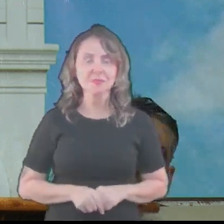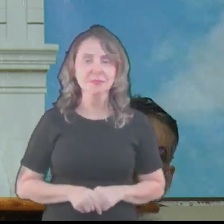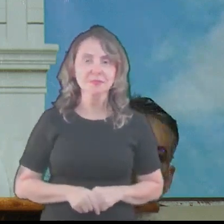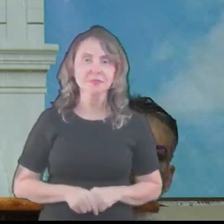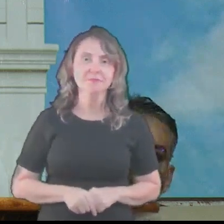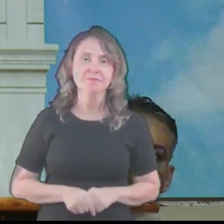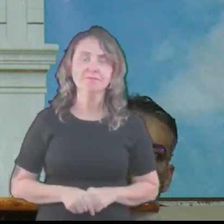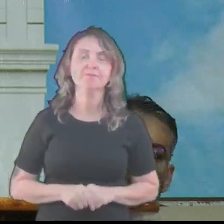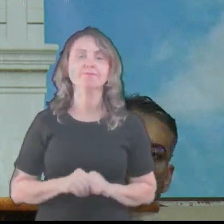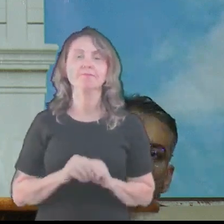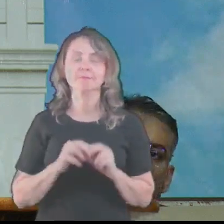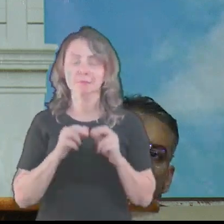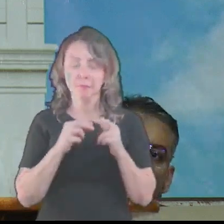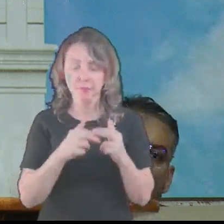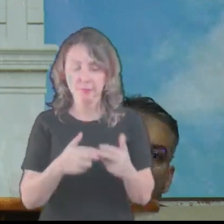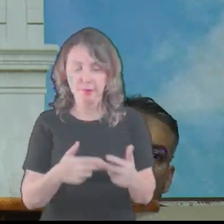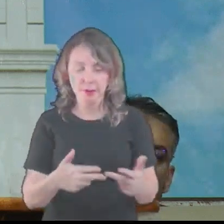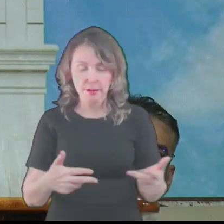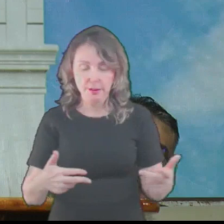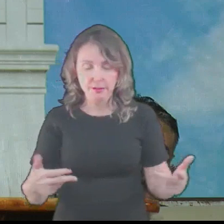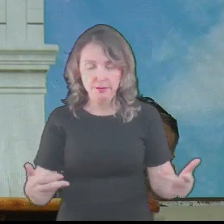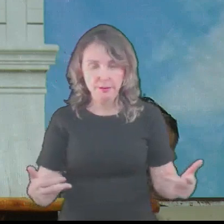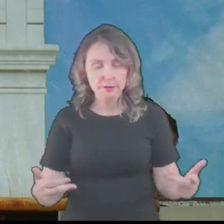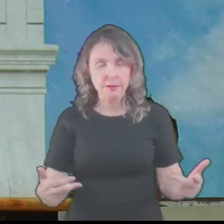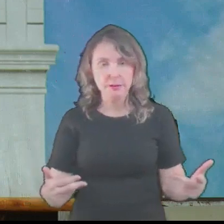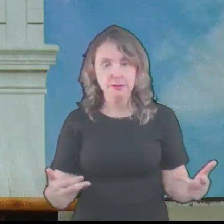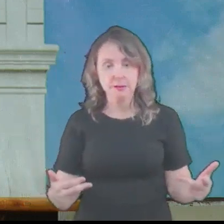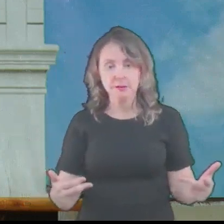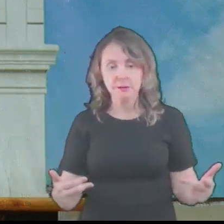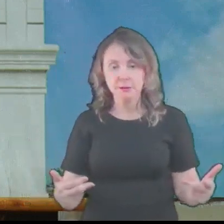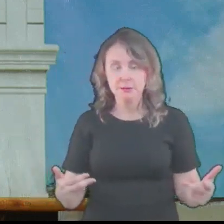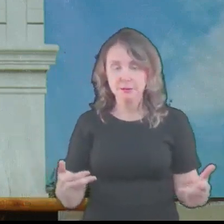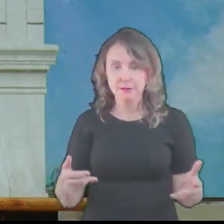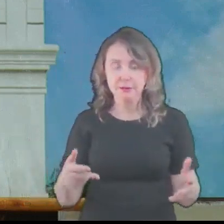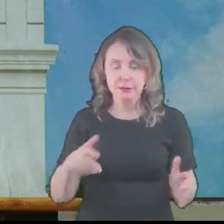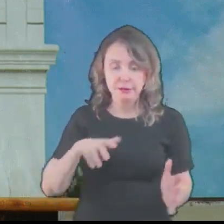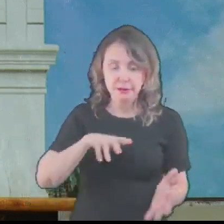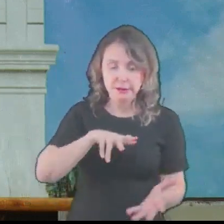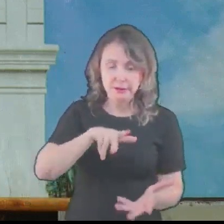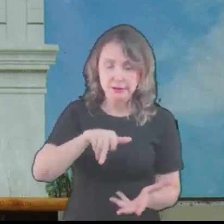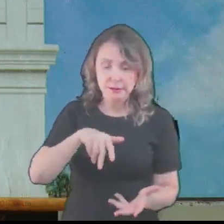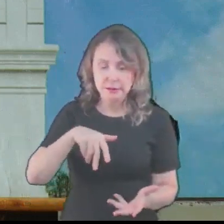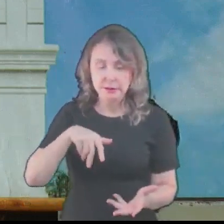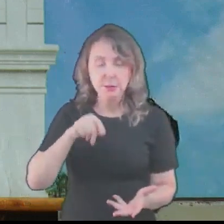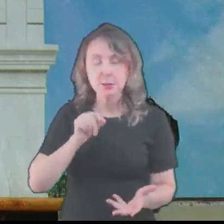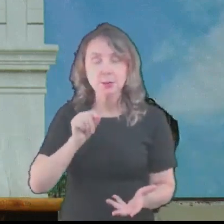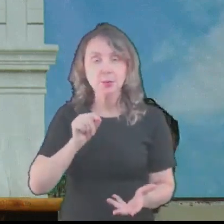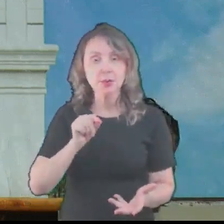Uma das coisas que atemoriza a humanidade é a inflação.